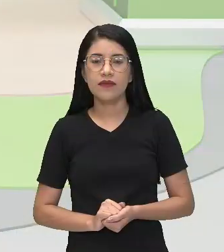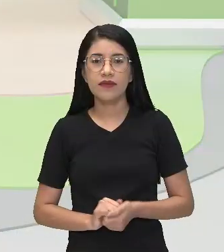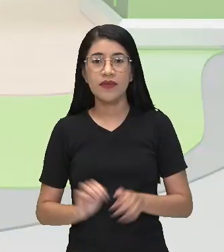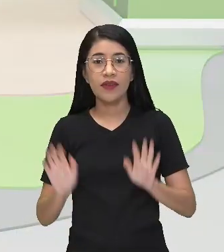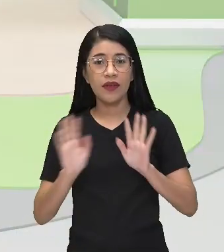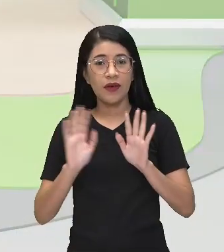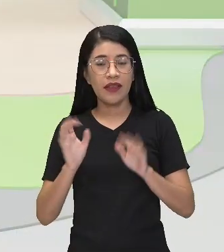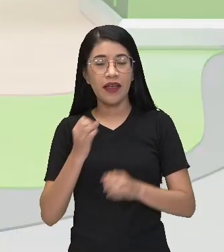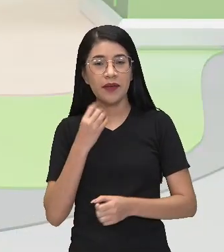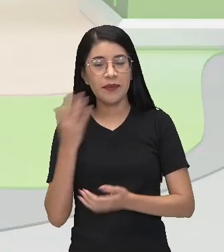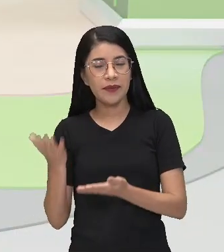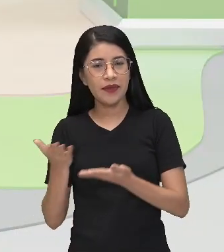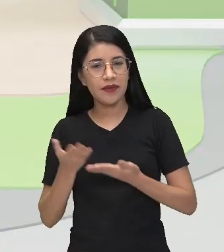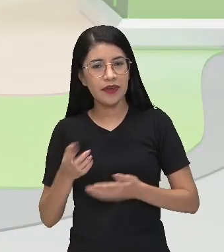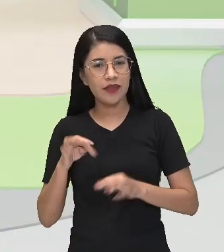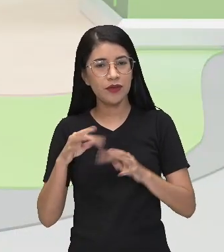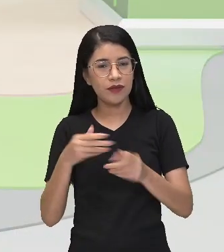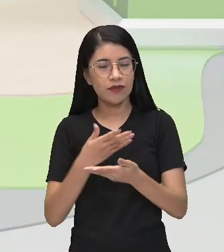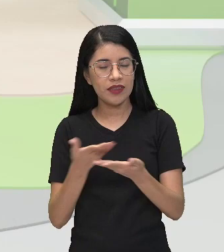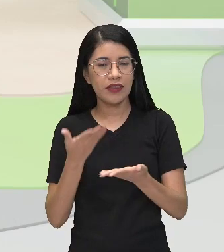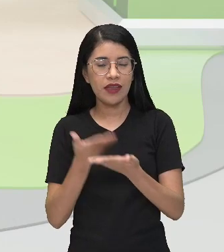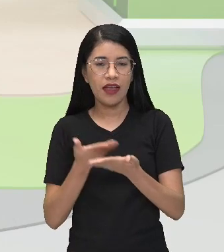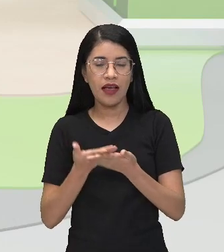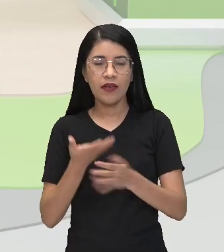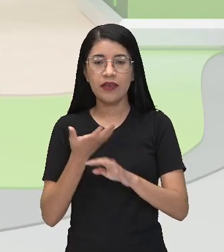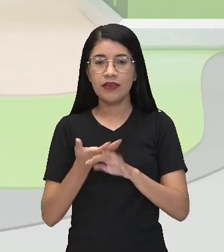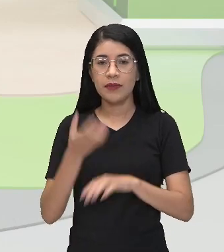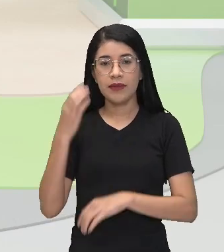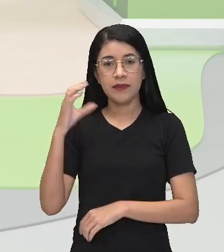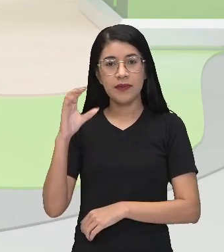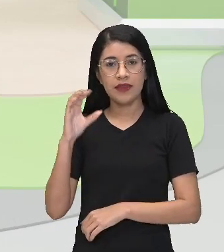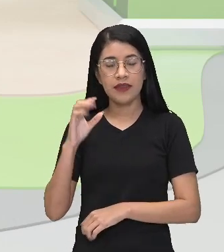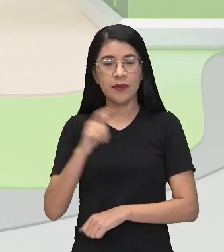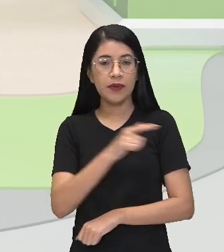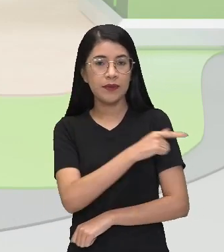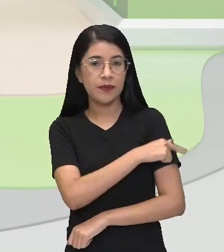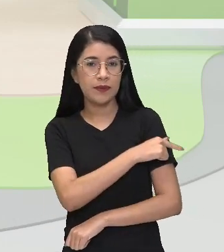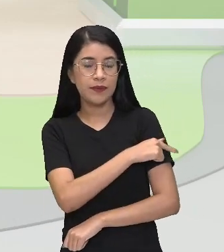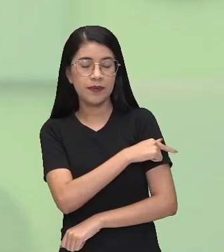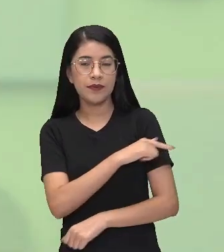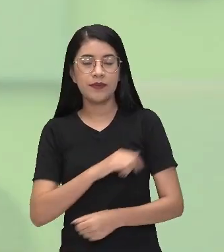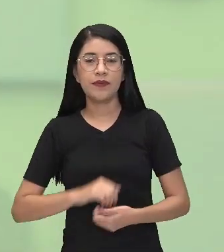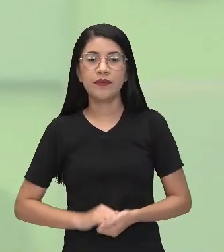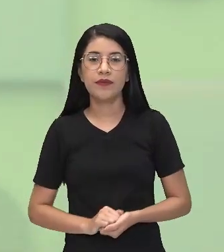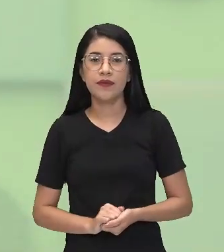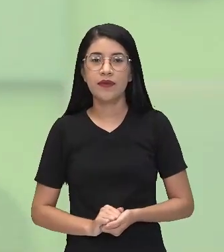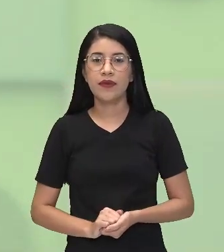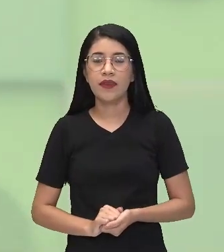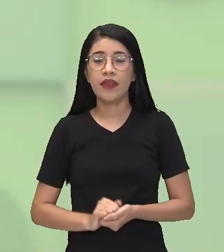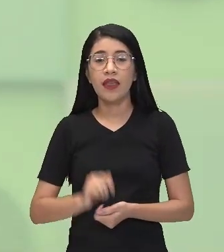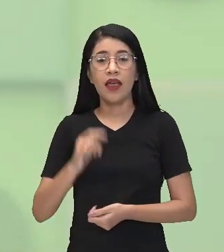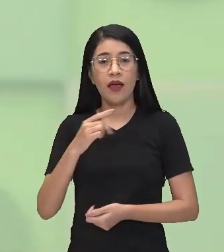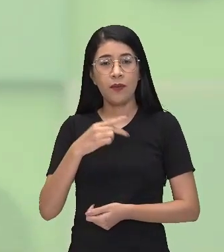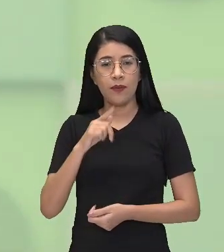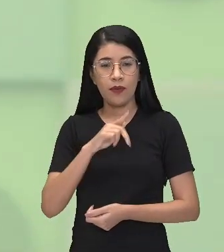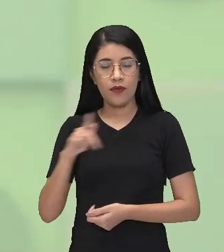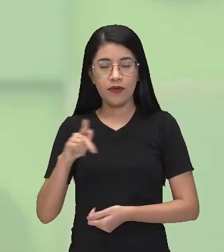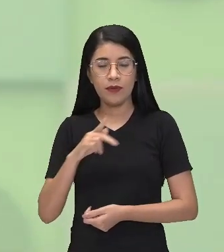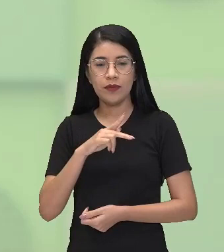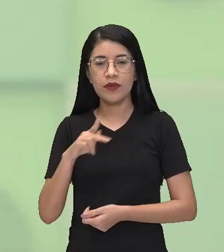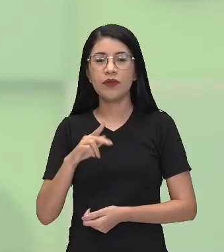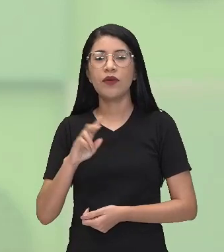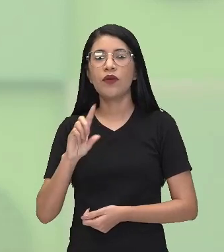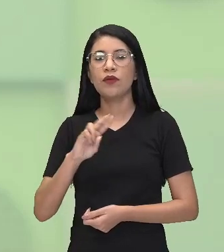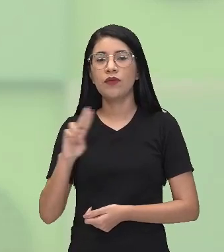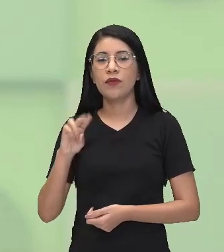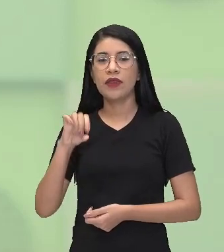Olá, sejam bem-vindos aí para a nossa aula de ciências do 7º ano. Eu sou o professor Daisson